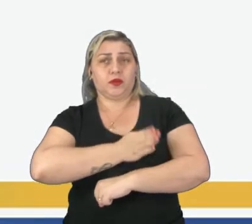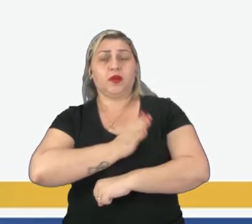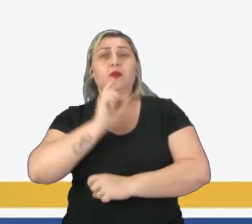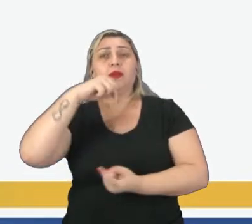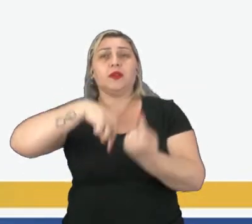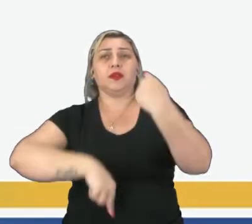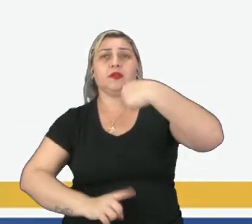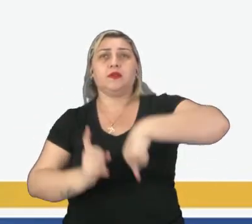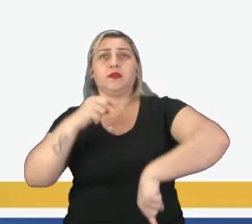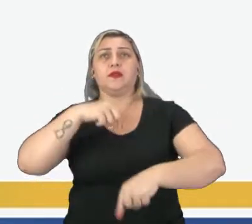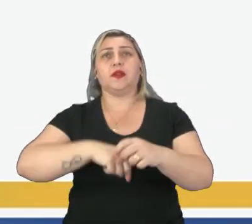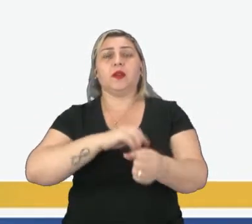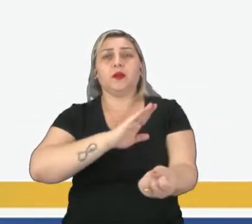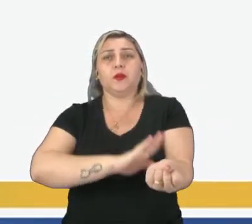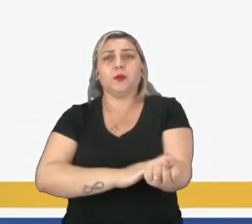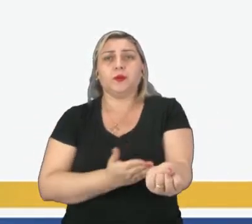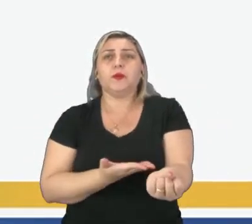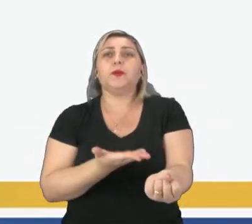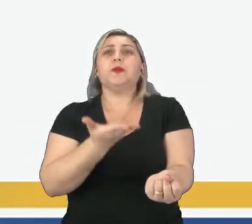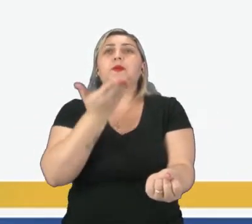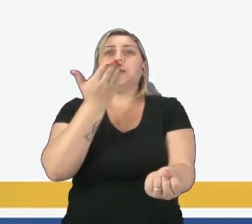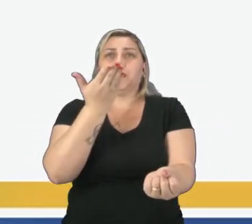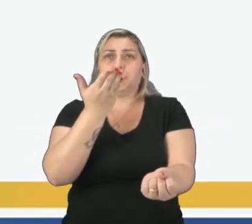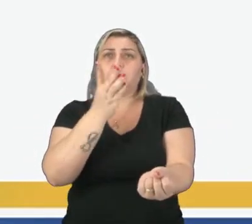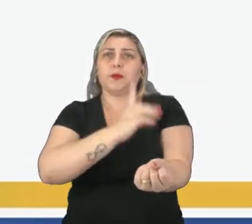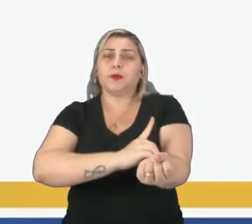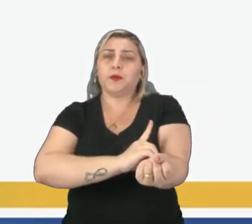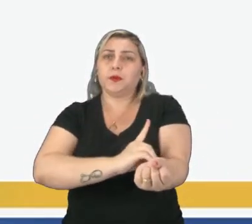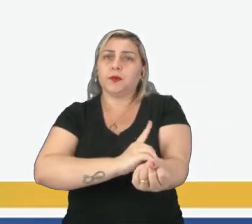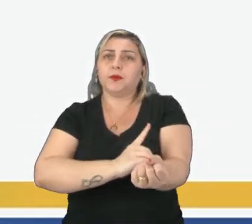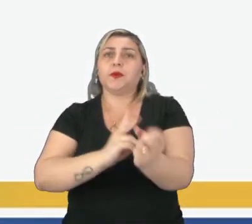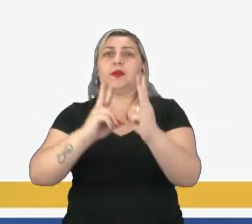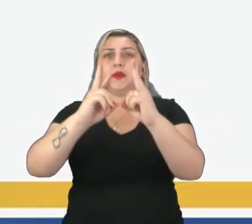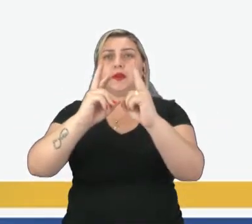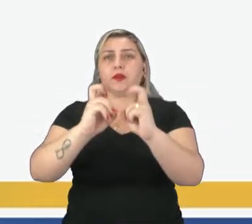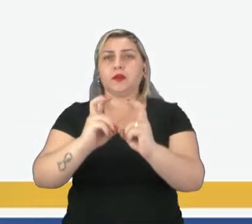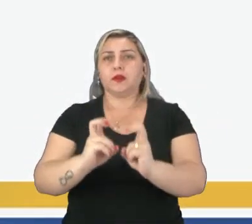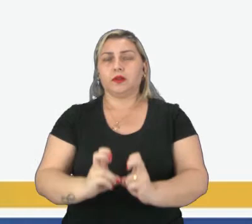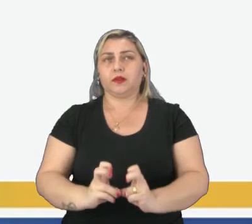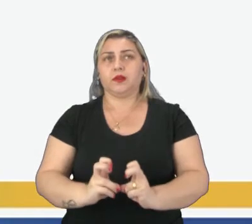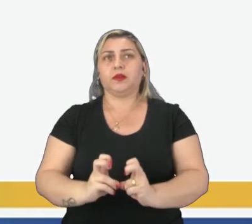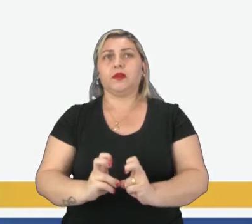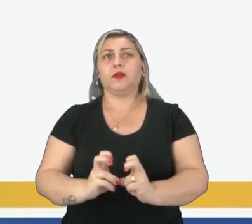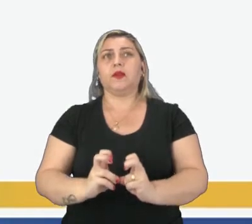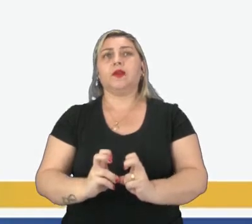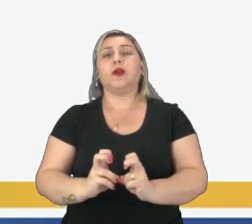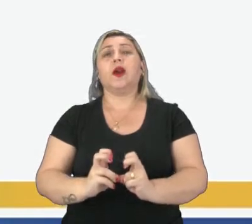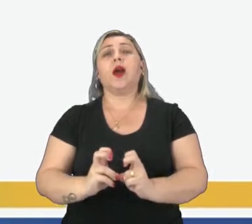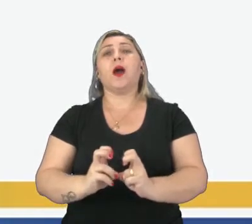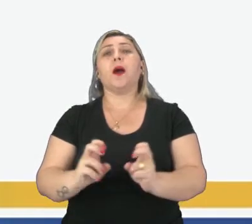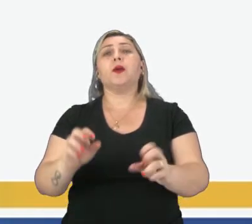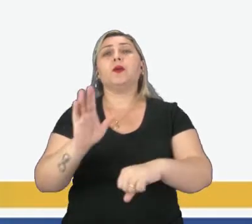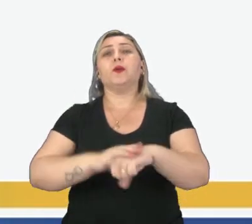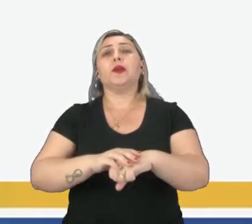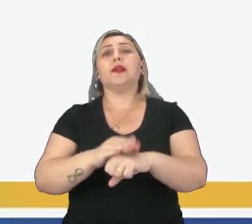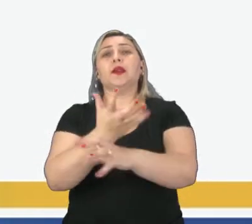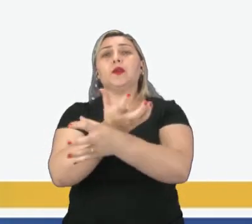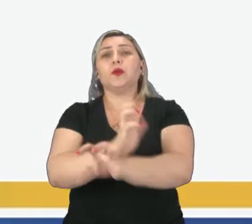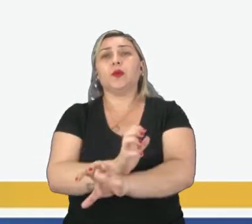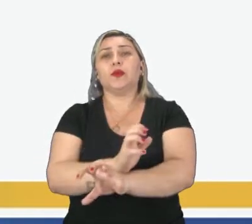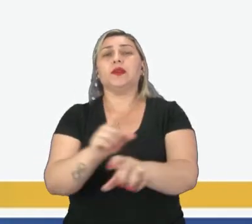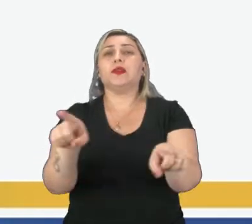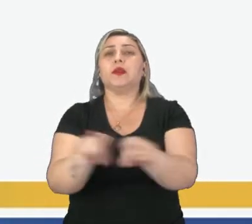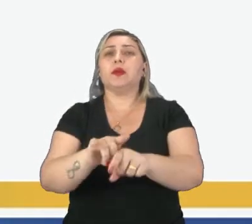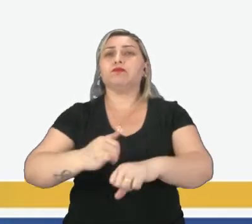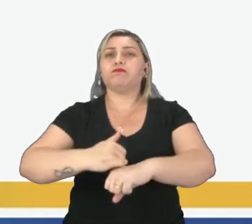cardiovasculares, hipertensão, diabetes, câncer, osteoporose, além